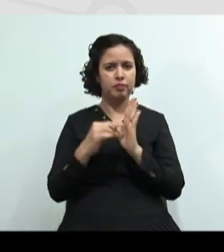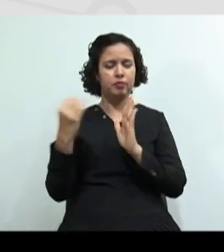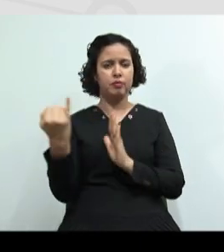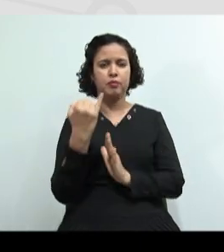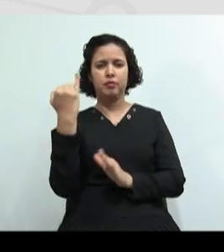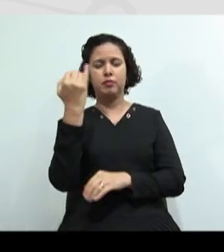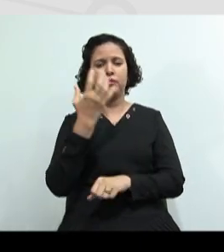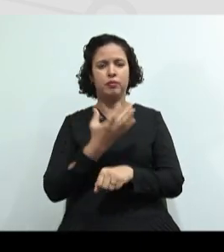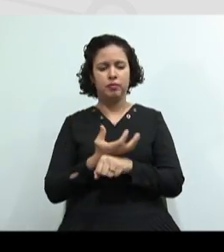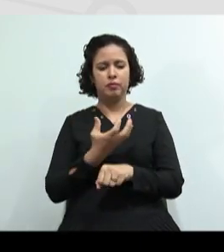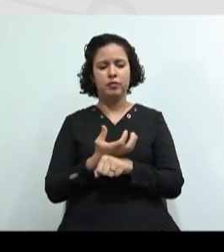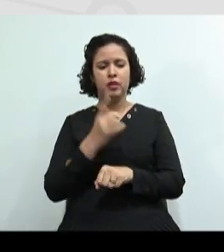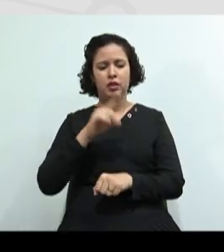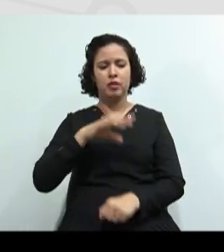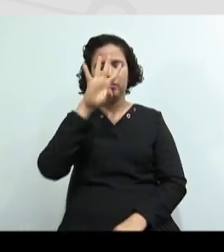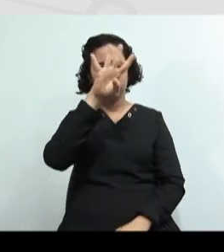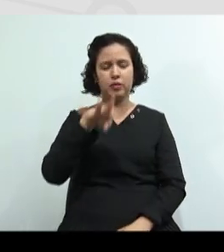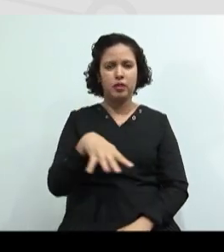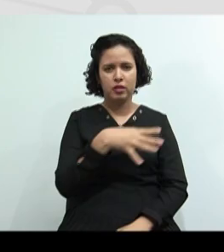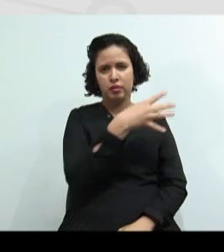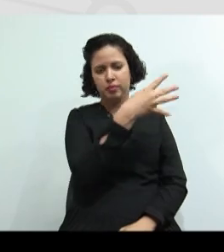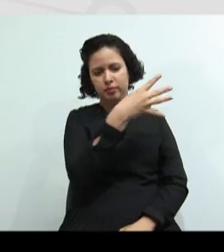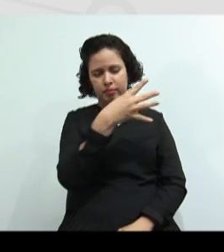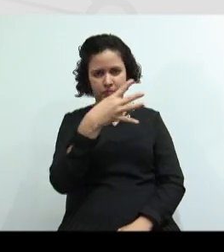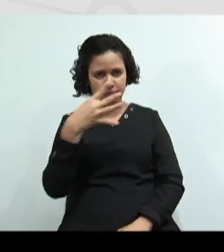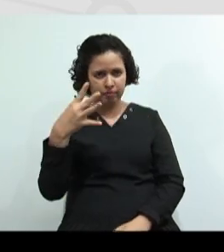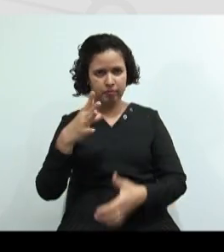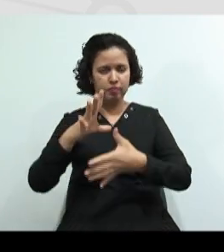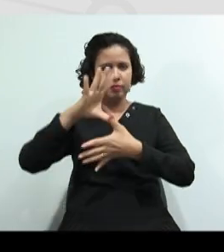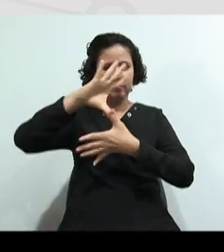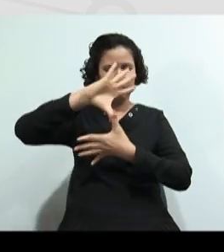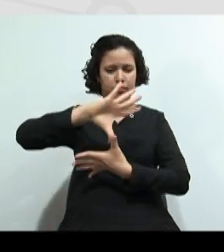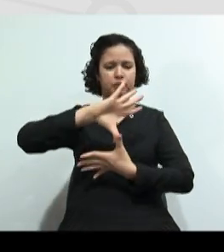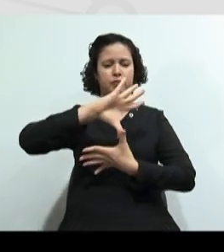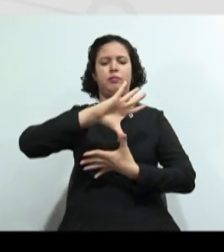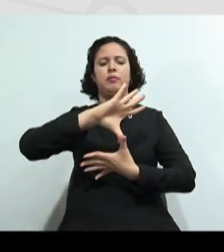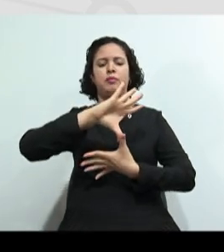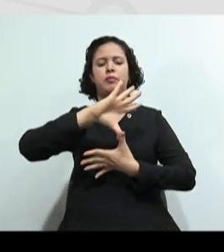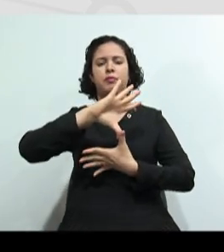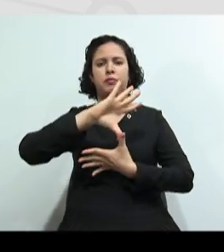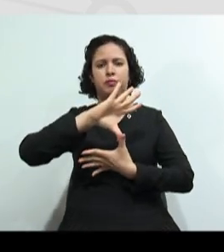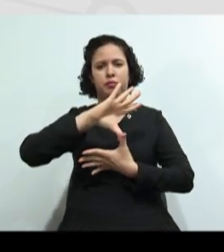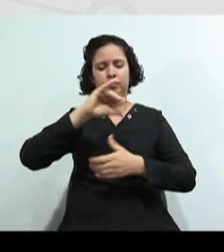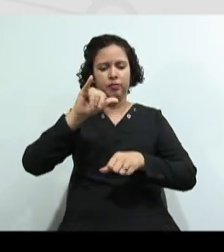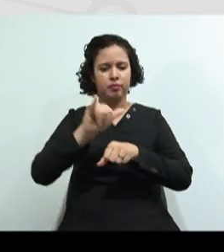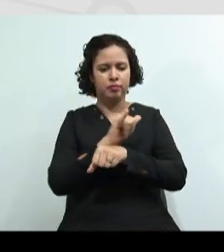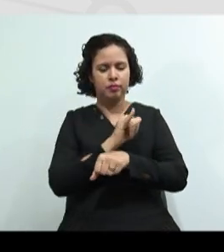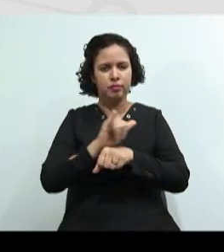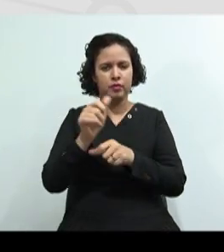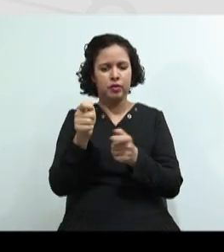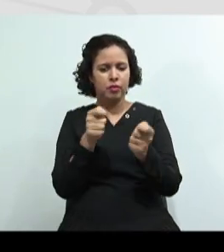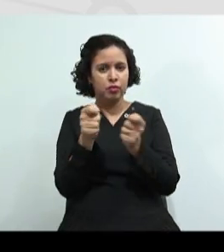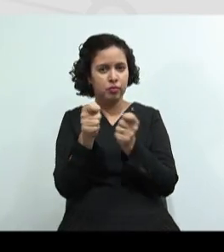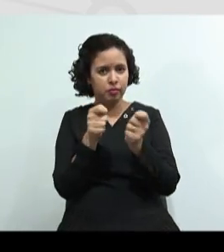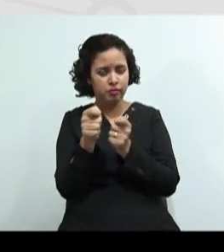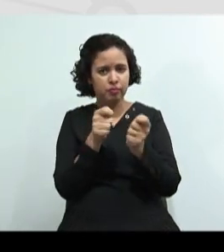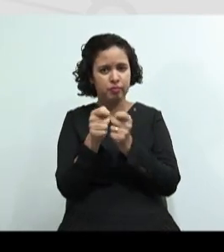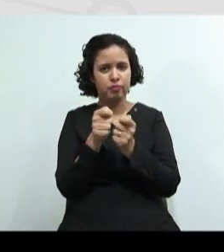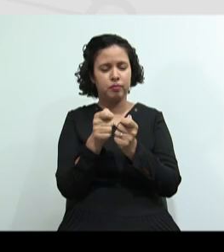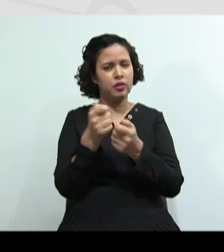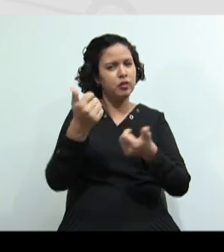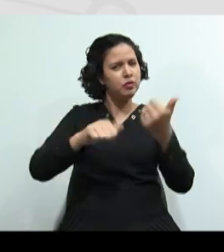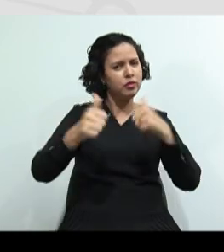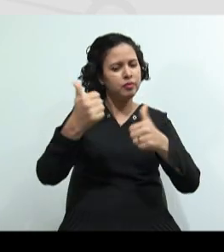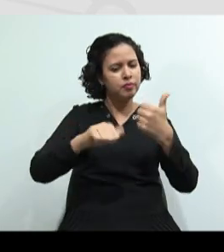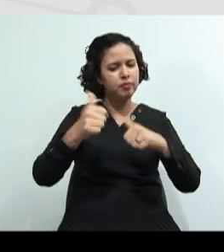nossa disciplina, que é o mapa estratégico, tá bom? Você vai entender. Vamos falar também de controle e das formas de avaliar o nosso